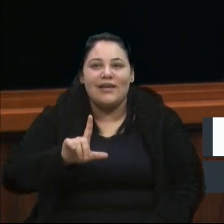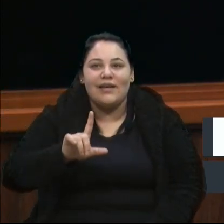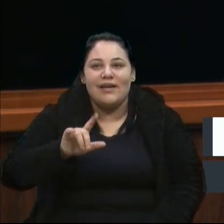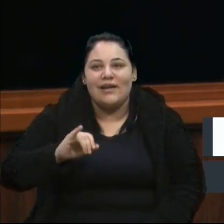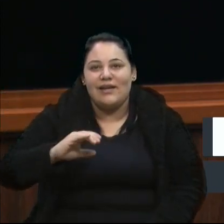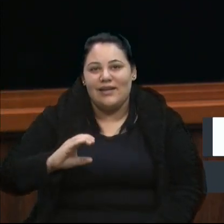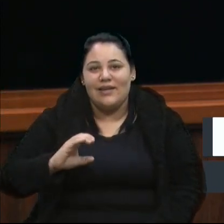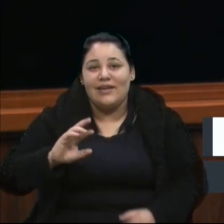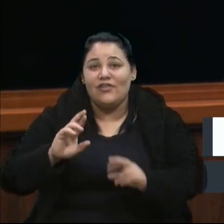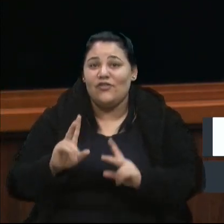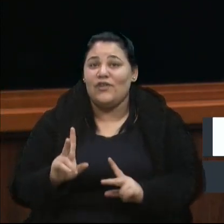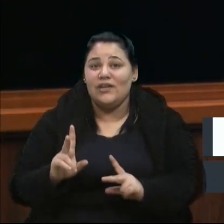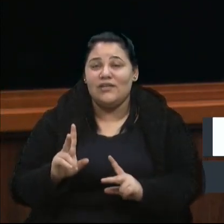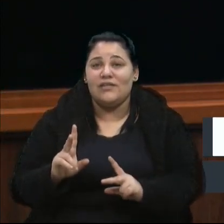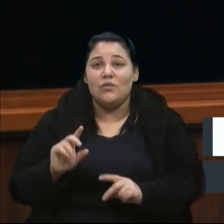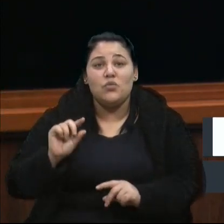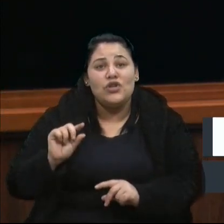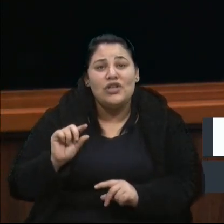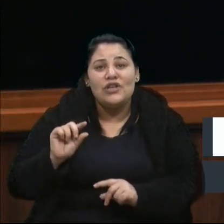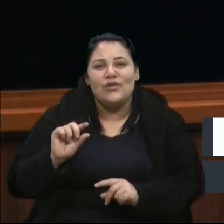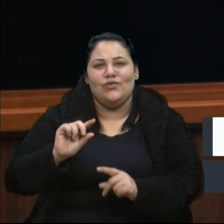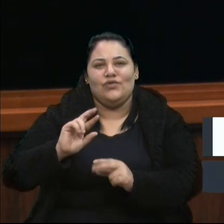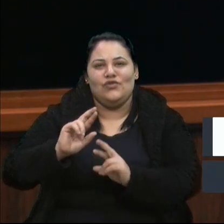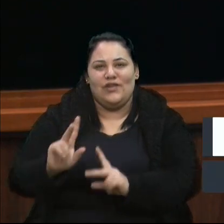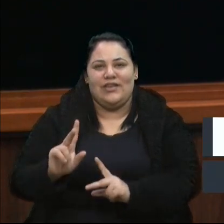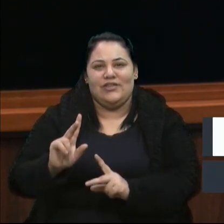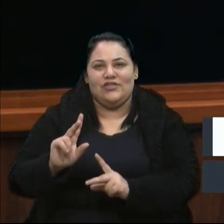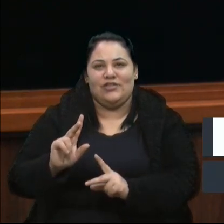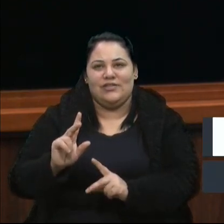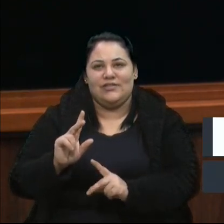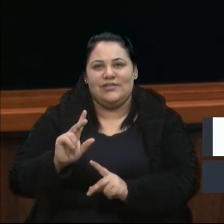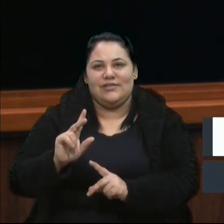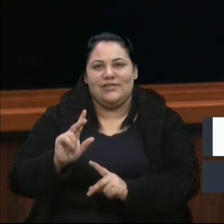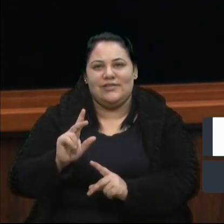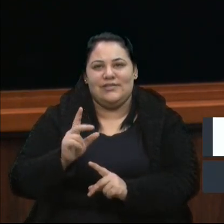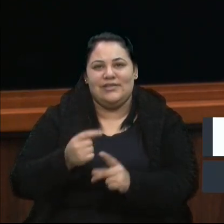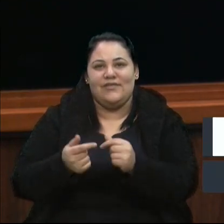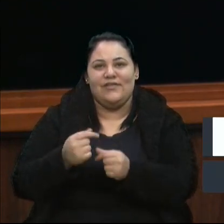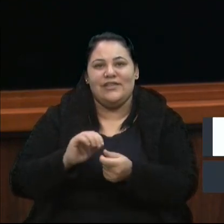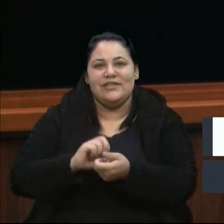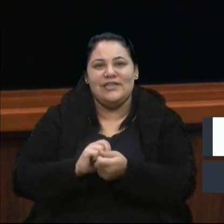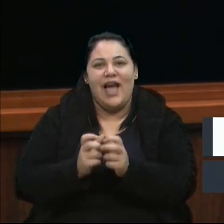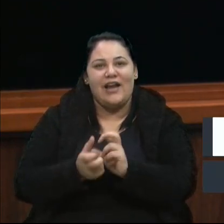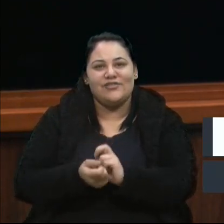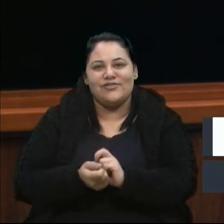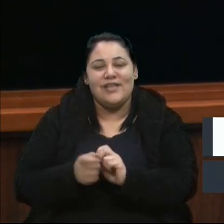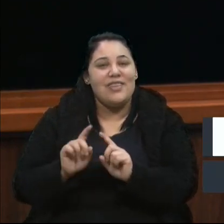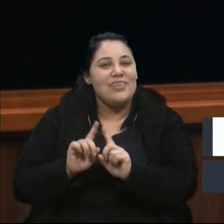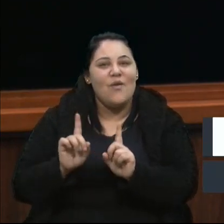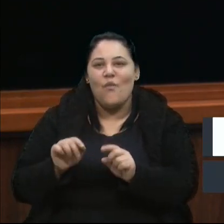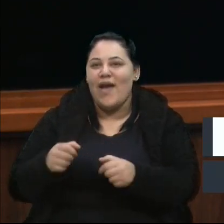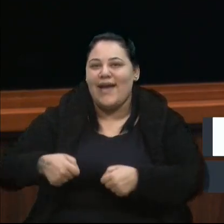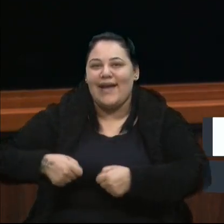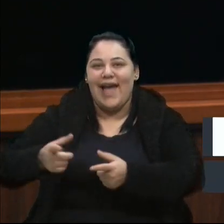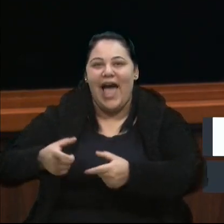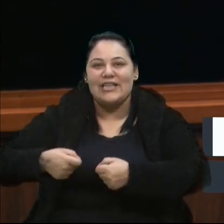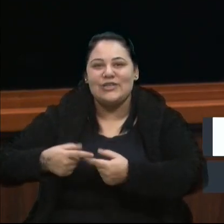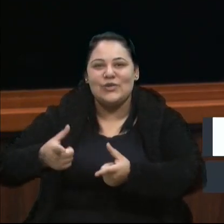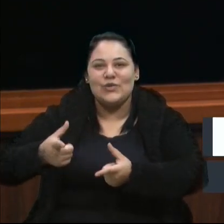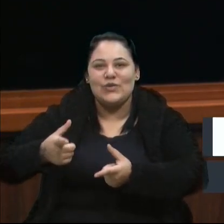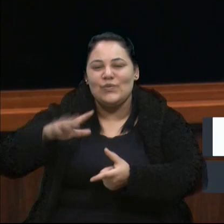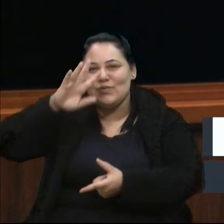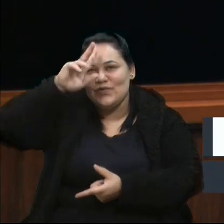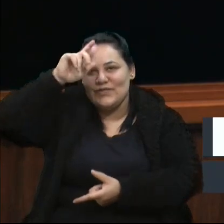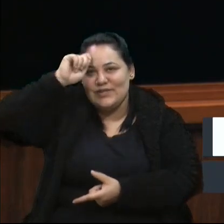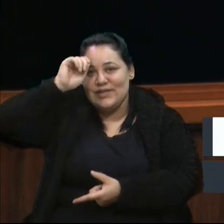pouquinho diferente da Financiarte. Só que não daria custo para o município. É uma renúncia fiscal,